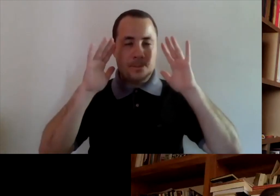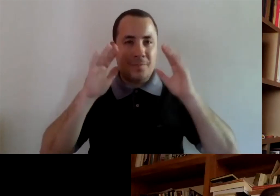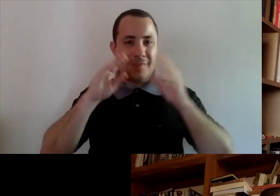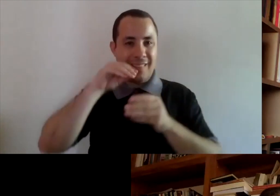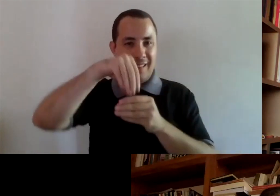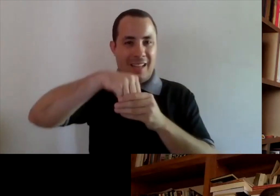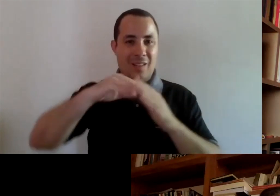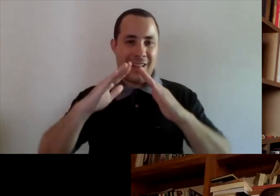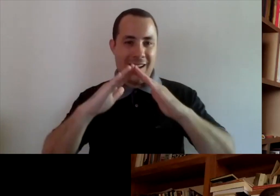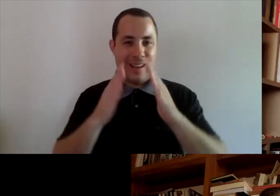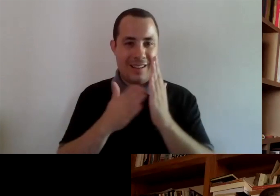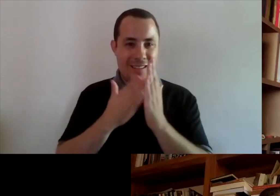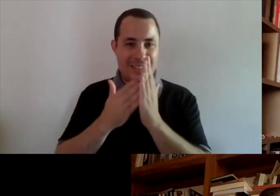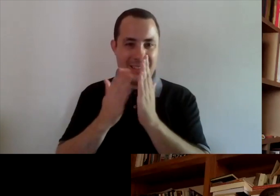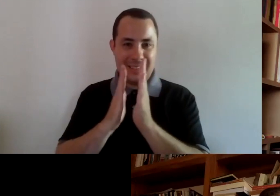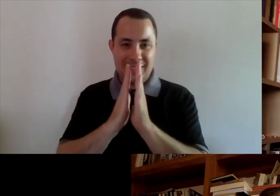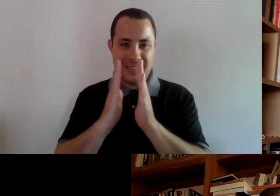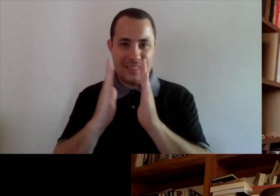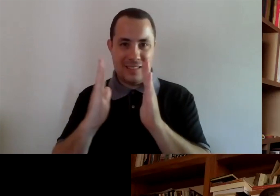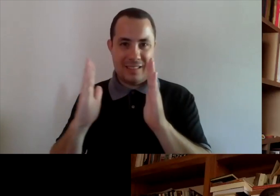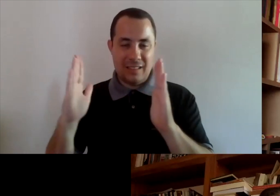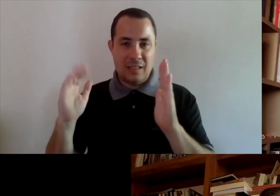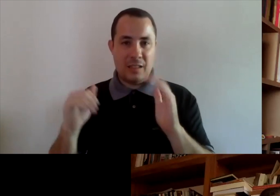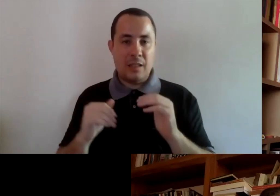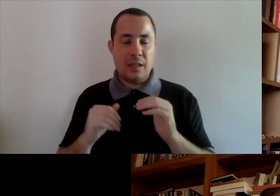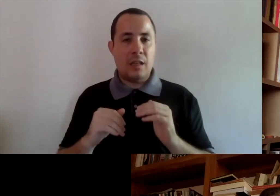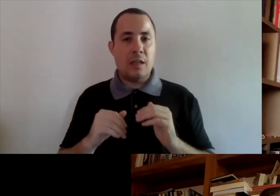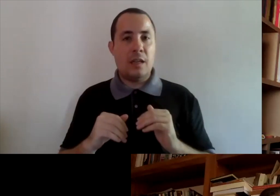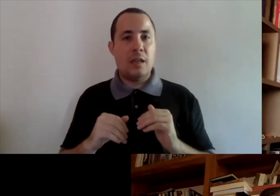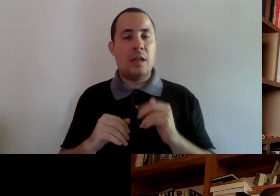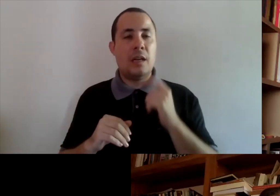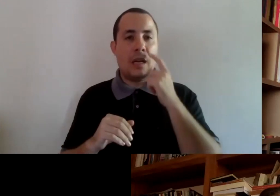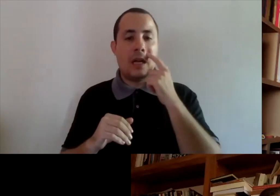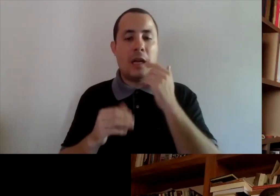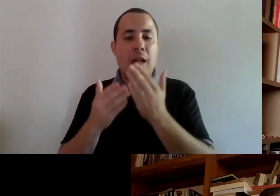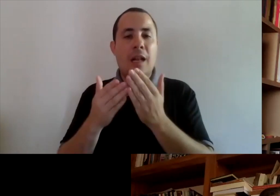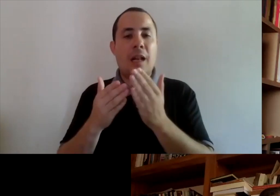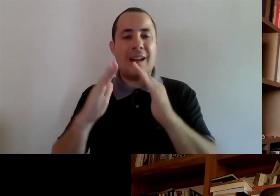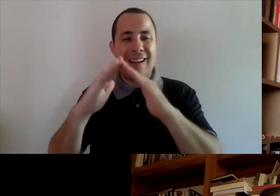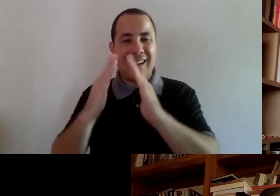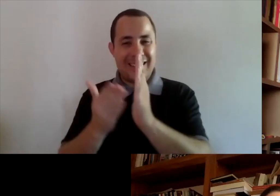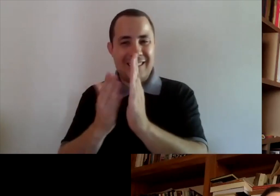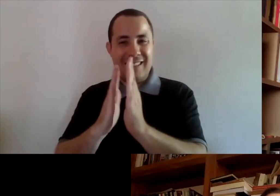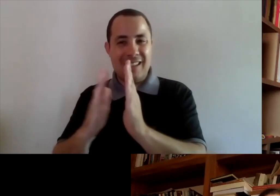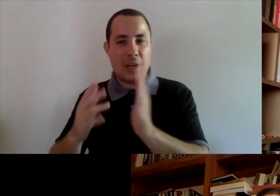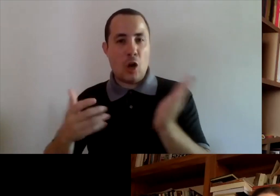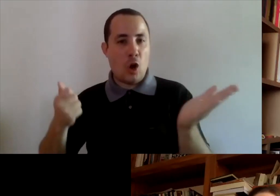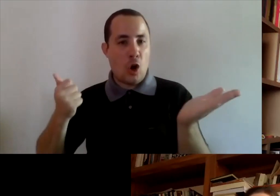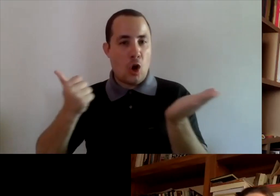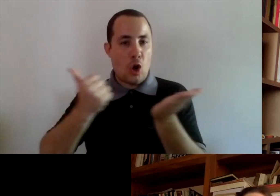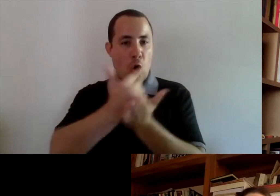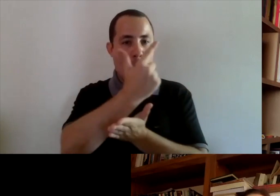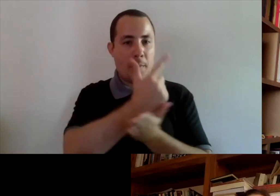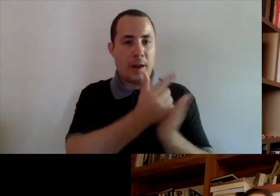bibliotecas, né? Como que as bibliotecas comprariam essa quantidade de livro, né? Eu vi que